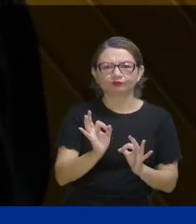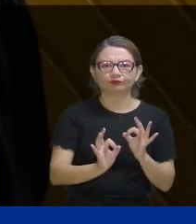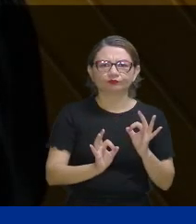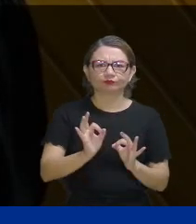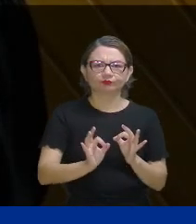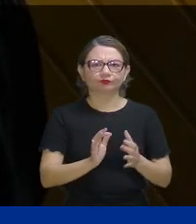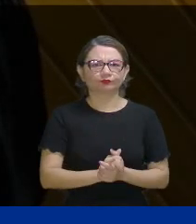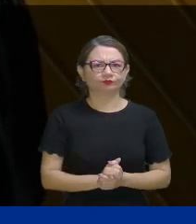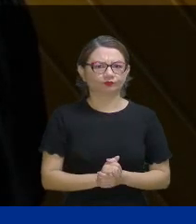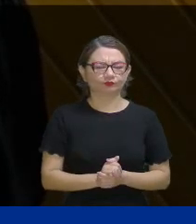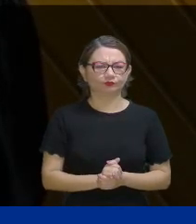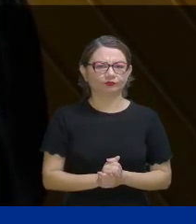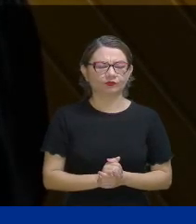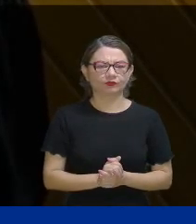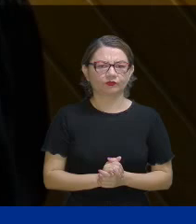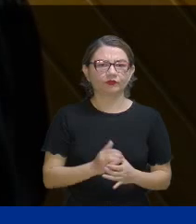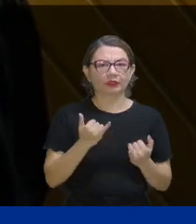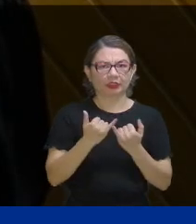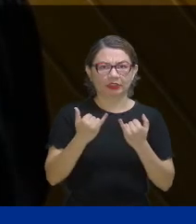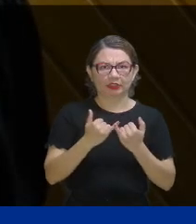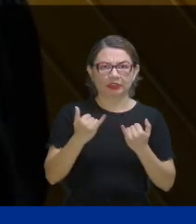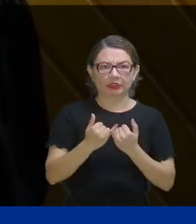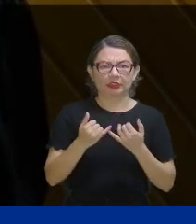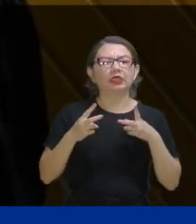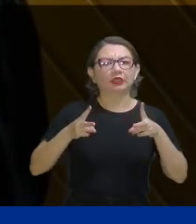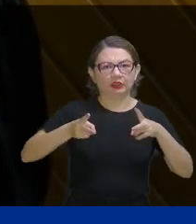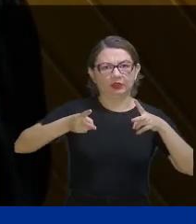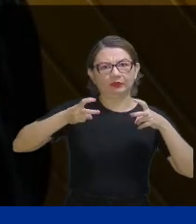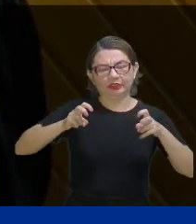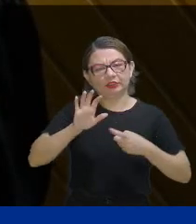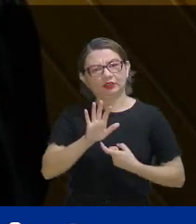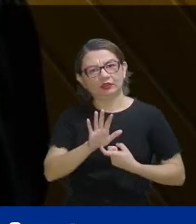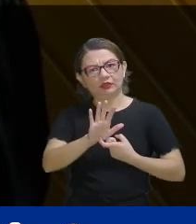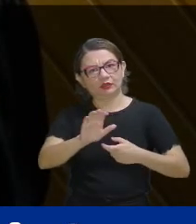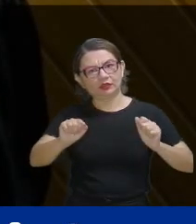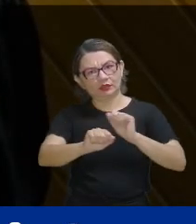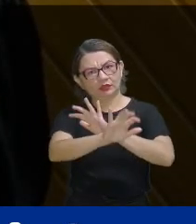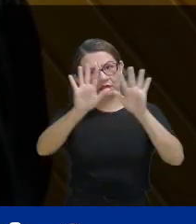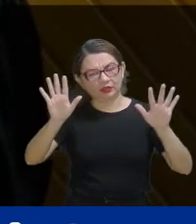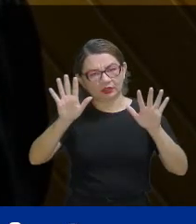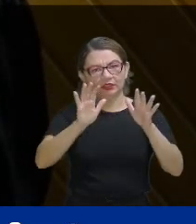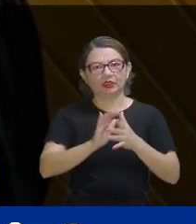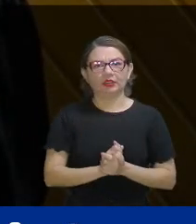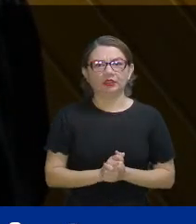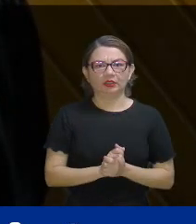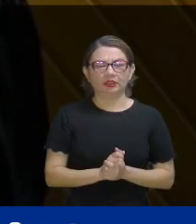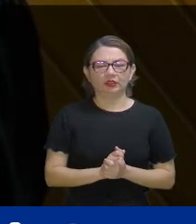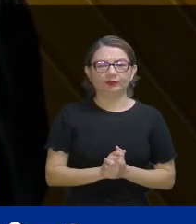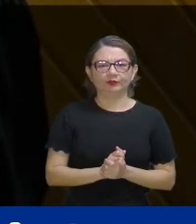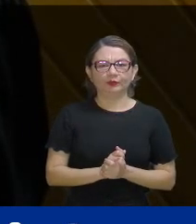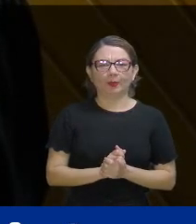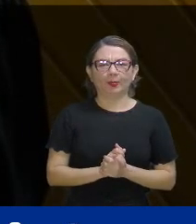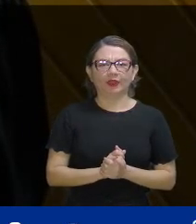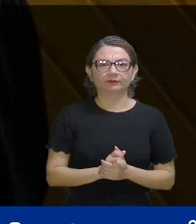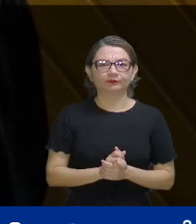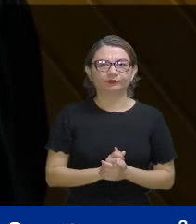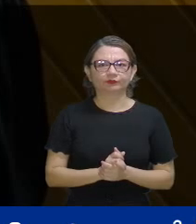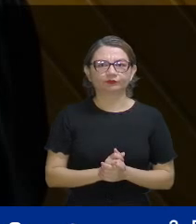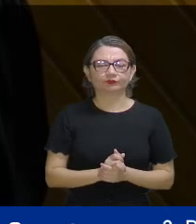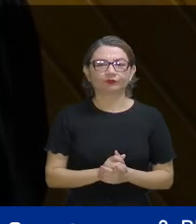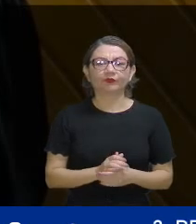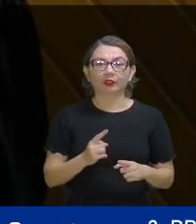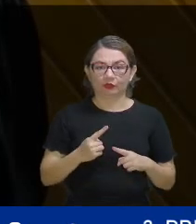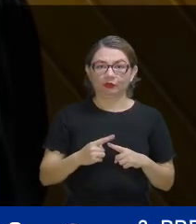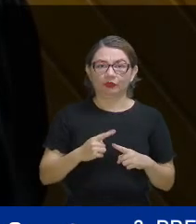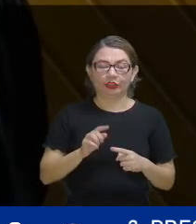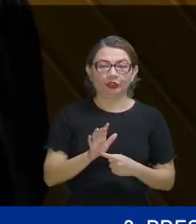de outros procedimentos similares. Essa constatação veio à luz em razão da promoção de circularizações que